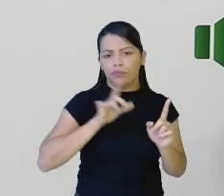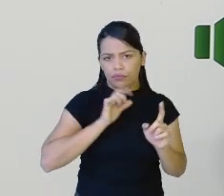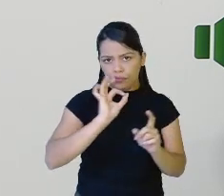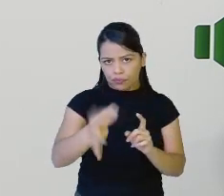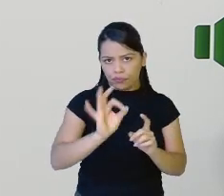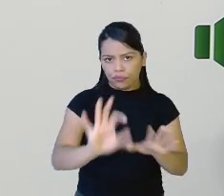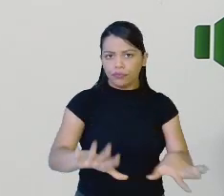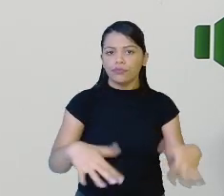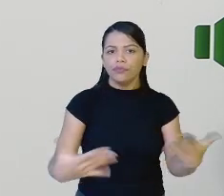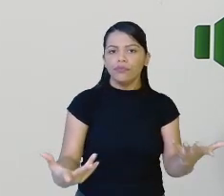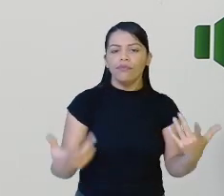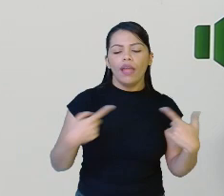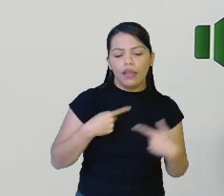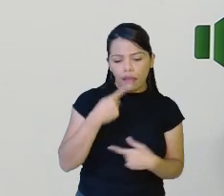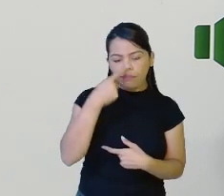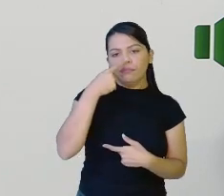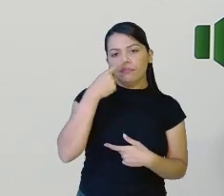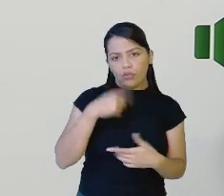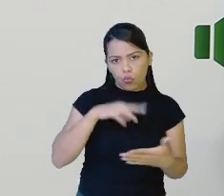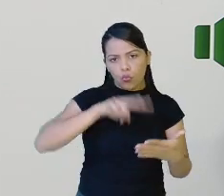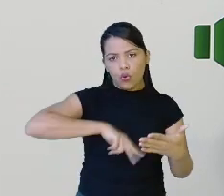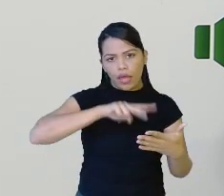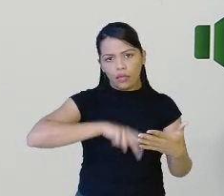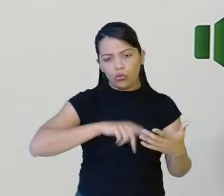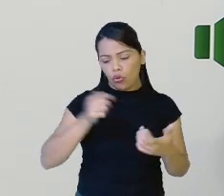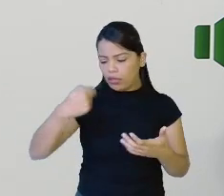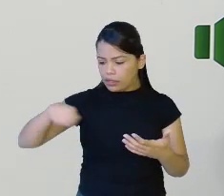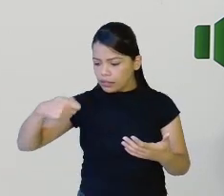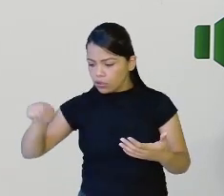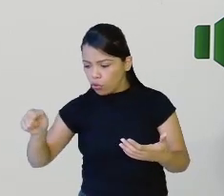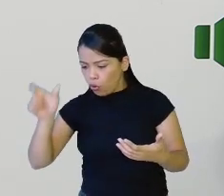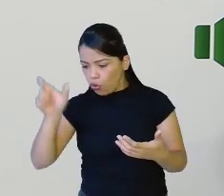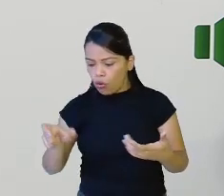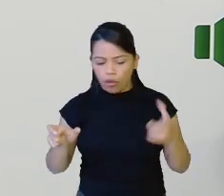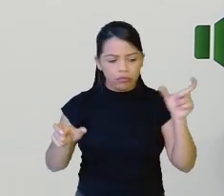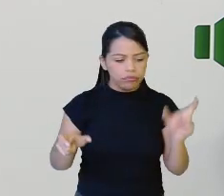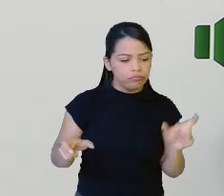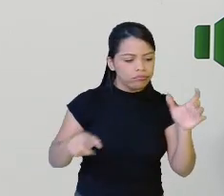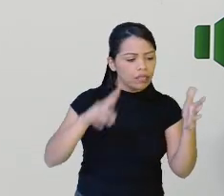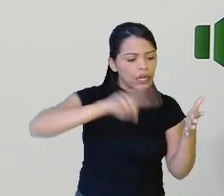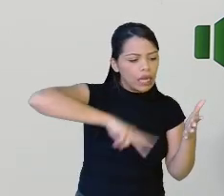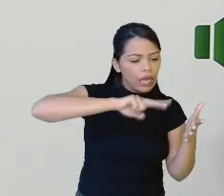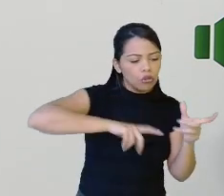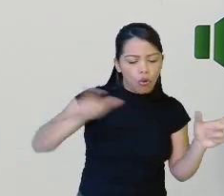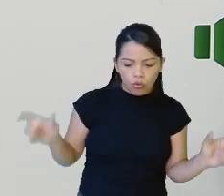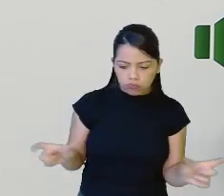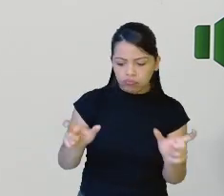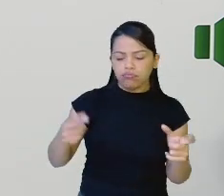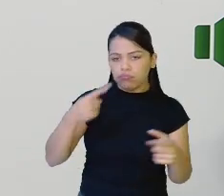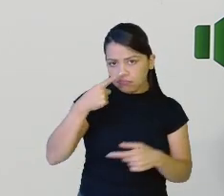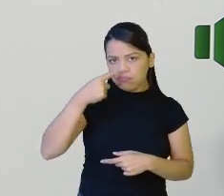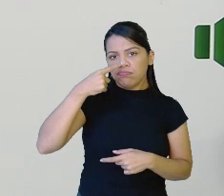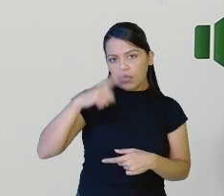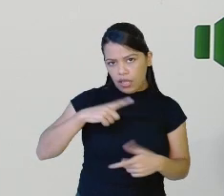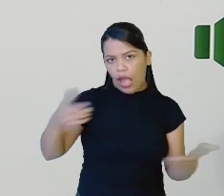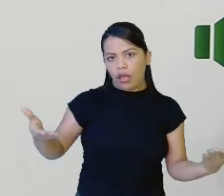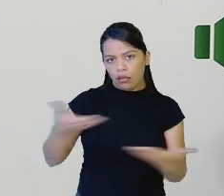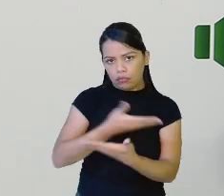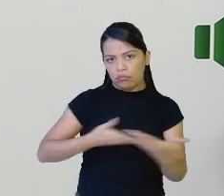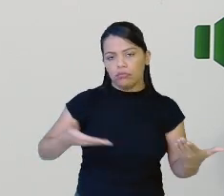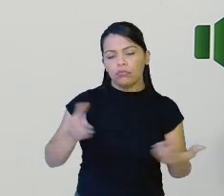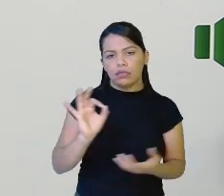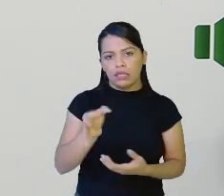certo? Essa proximidade, escritor-leitor. Tá entendendo? Se tá, joia. Se não tá, não